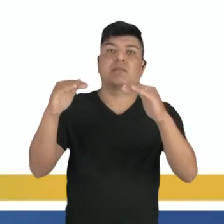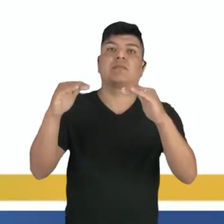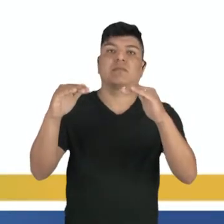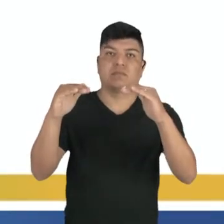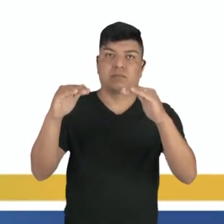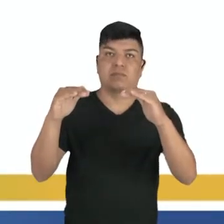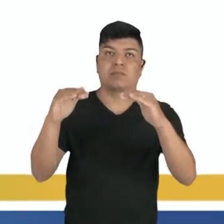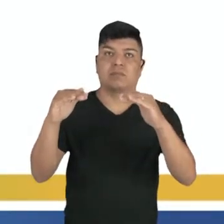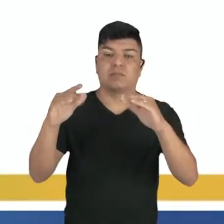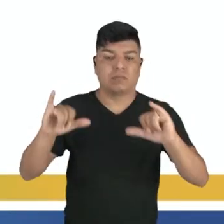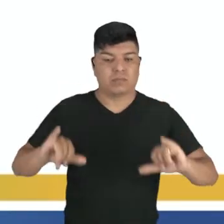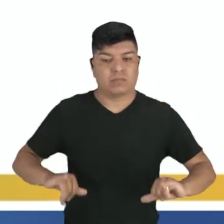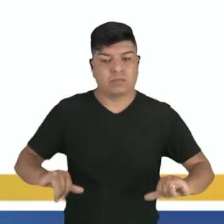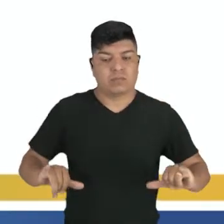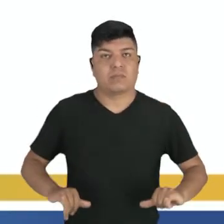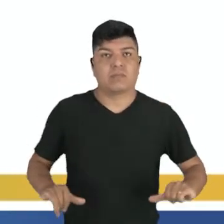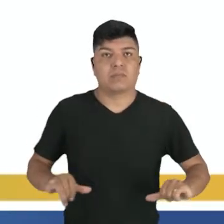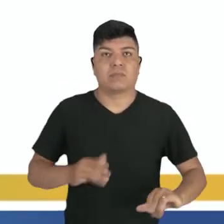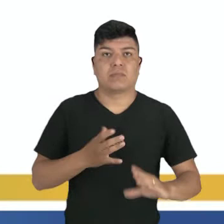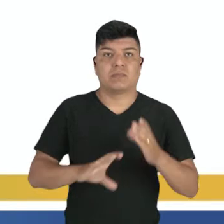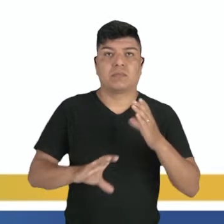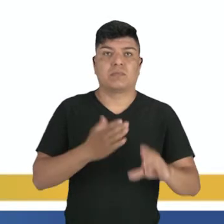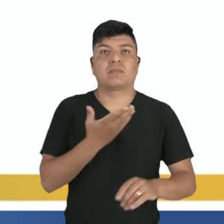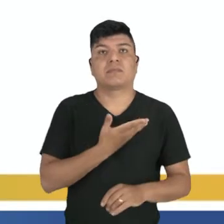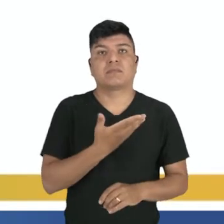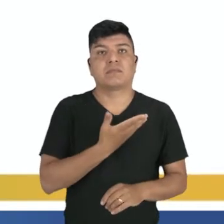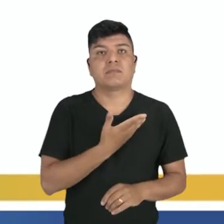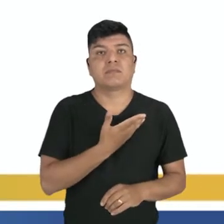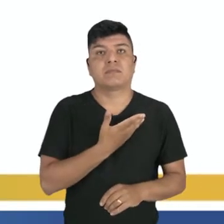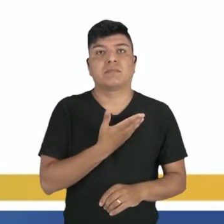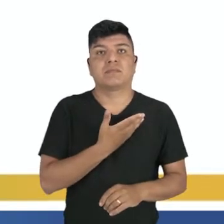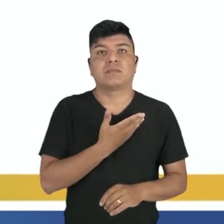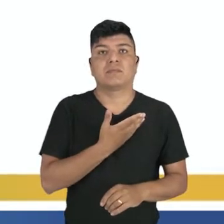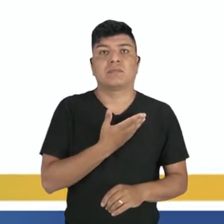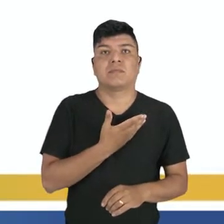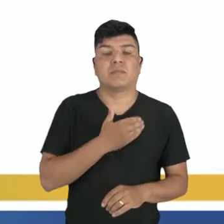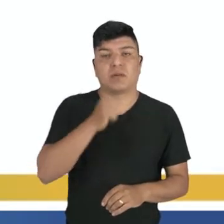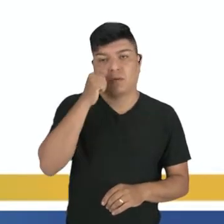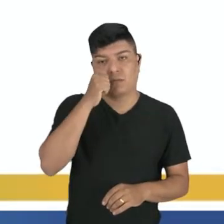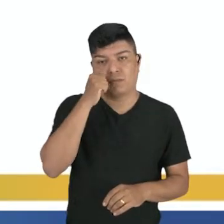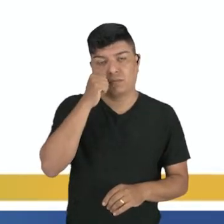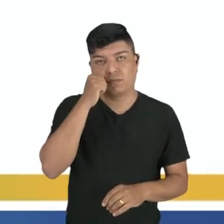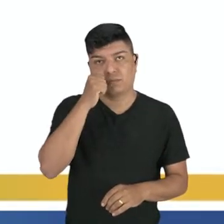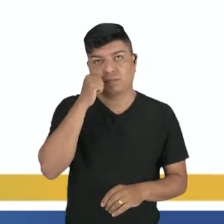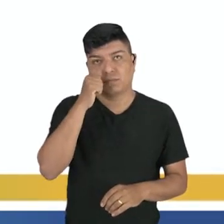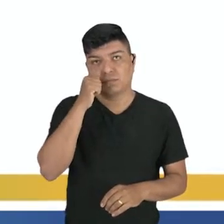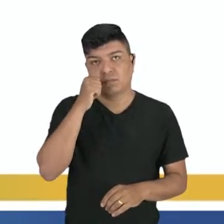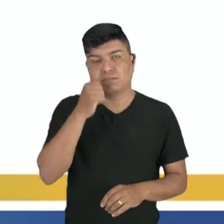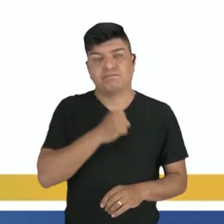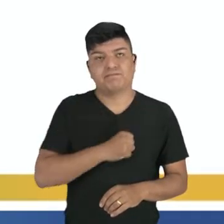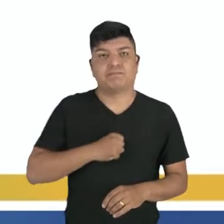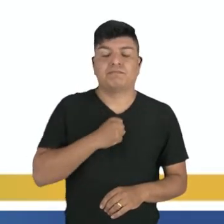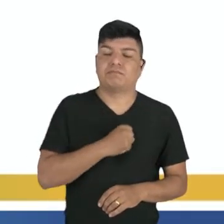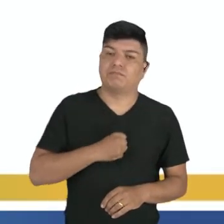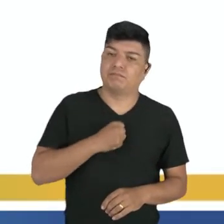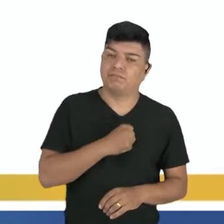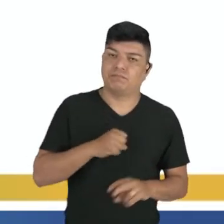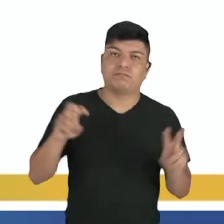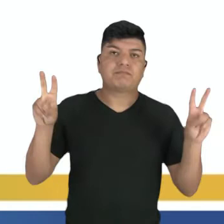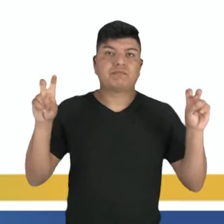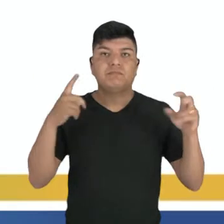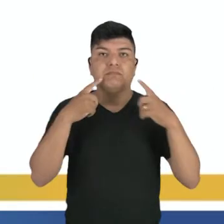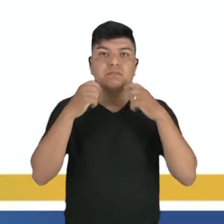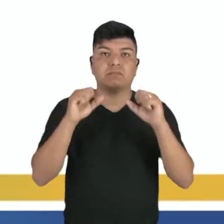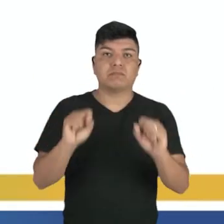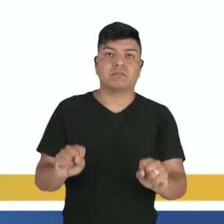aquele sofrimento. Nas cantigas de amigo, o eu lírico é feminino, já vai falar da saudade, a